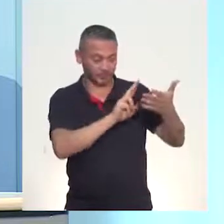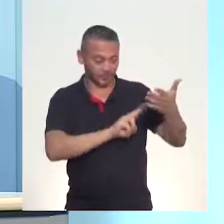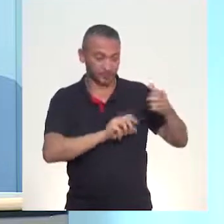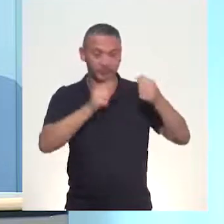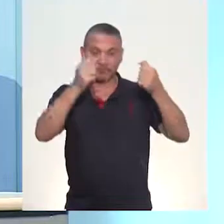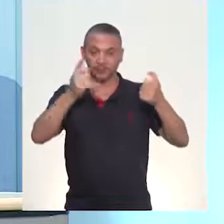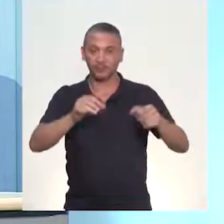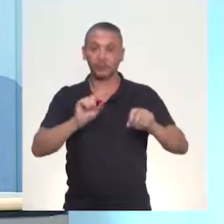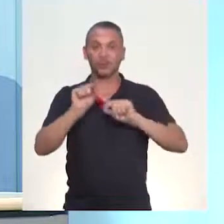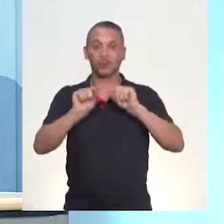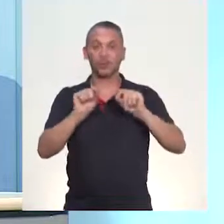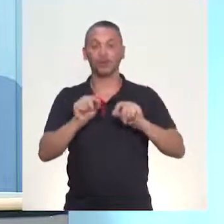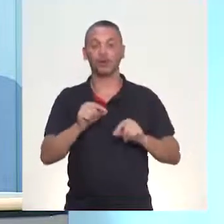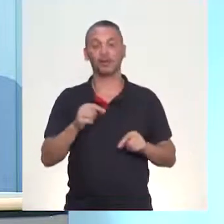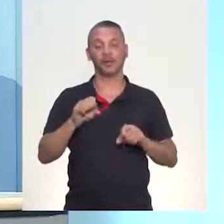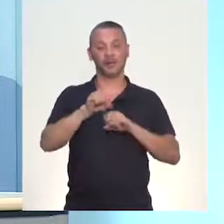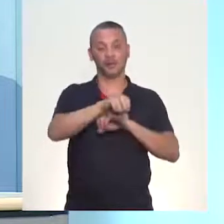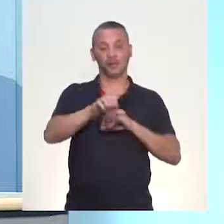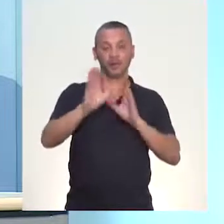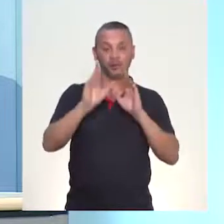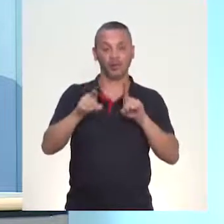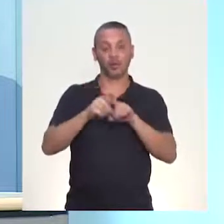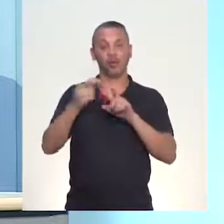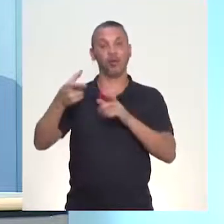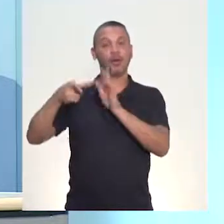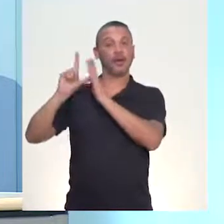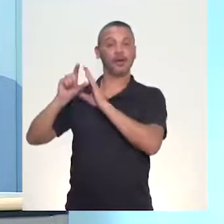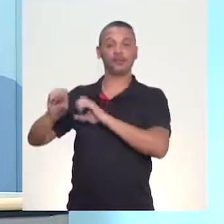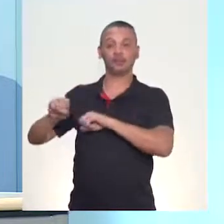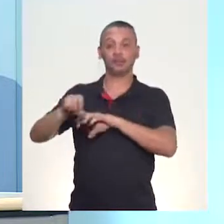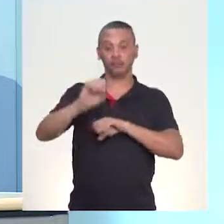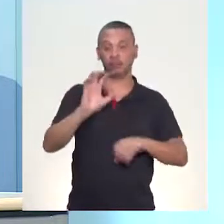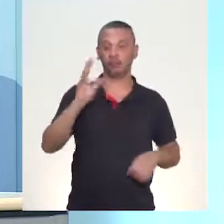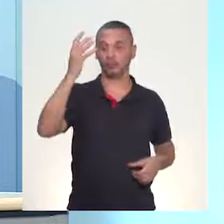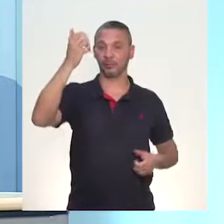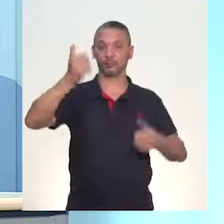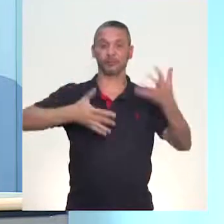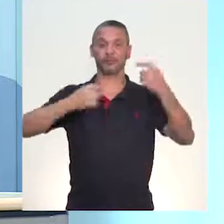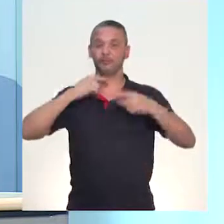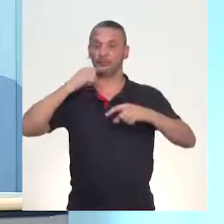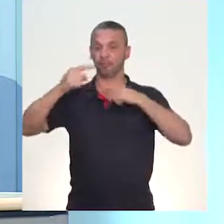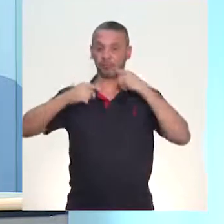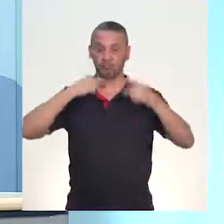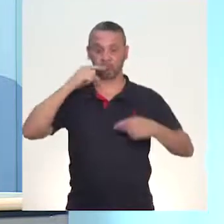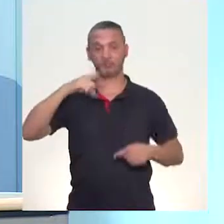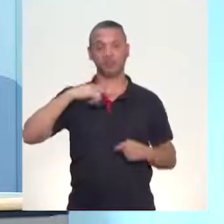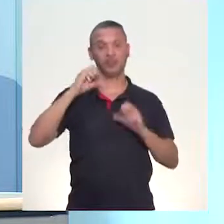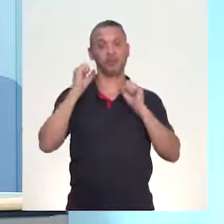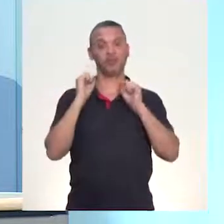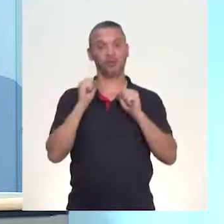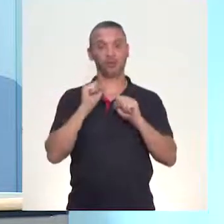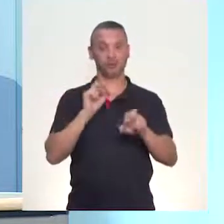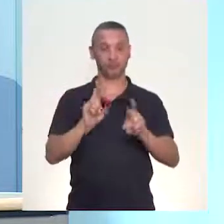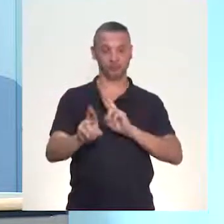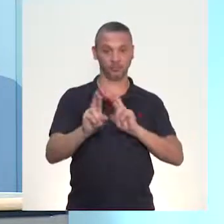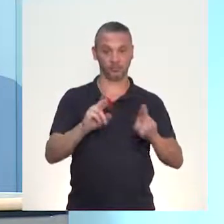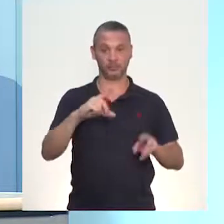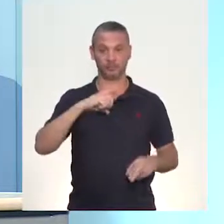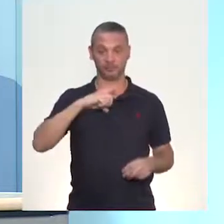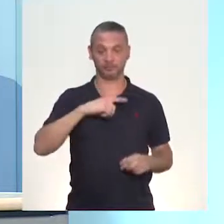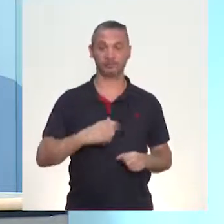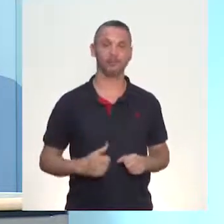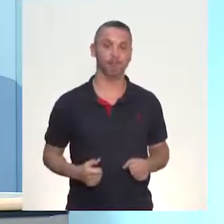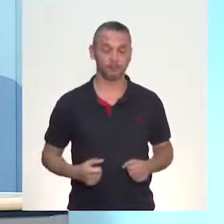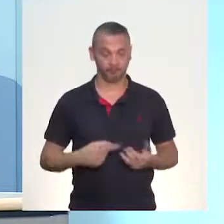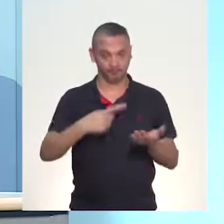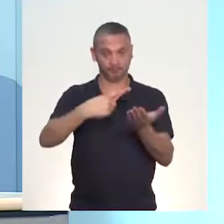trazendo, não só dessa aula, mas de alguma outra aula, eventuais dúvidas que não puderam ser sanadas no momento.